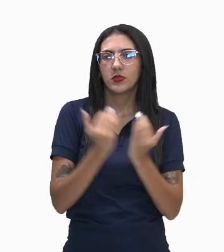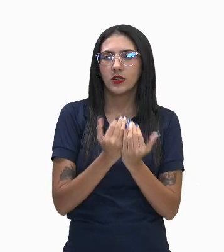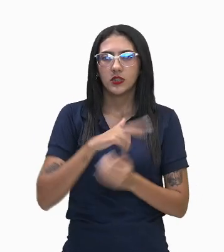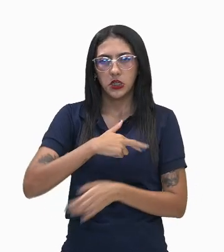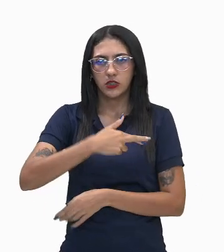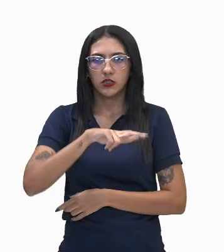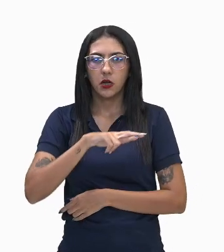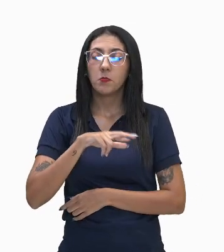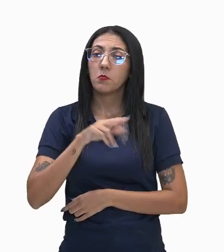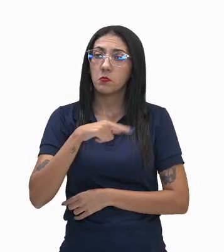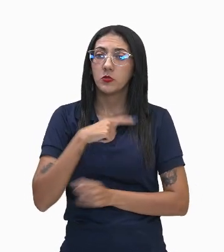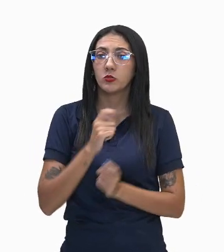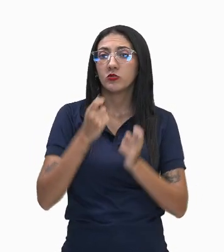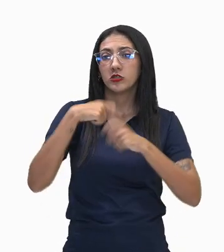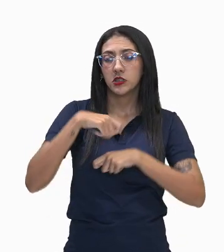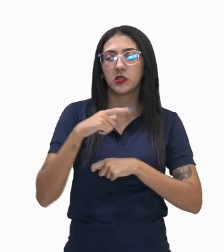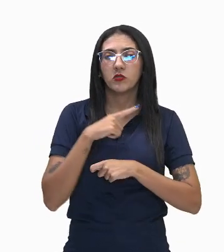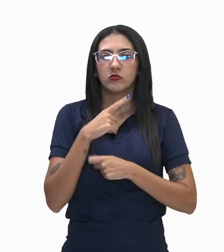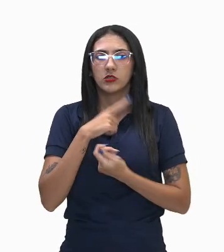ser lidos pelos